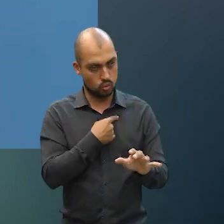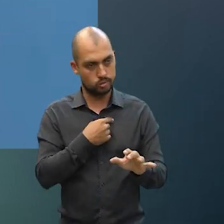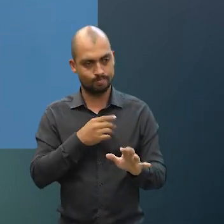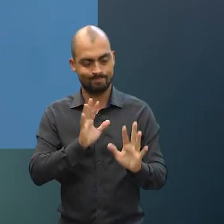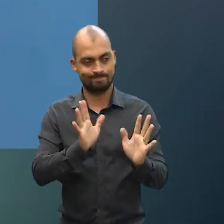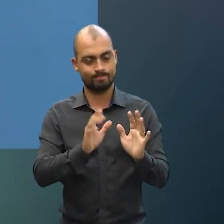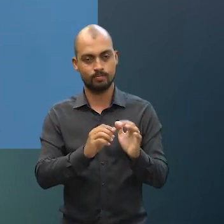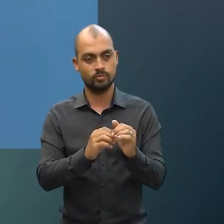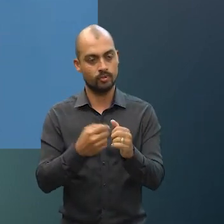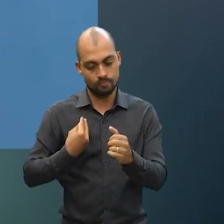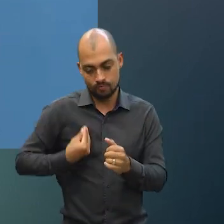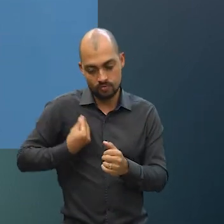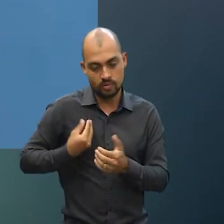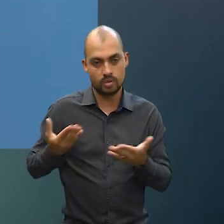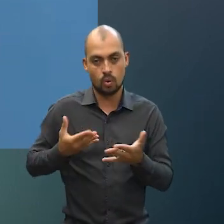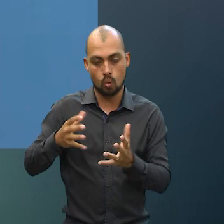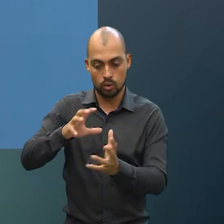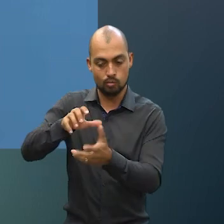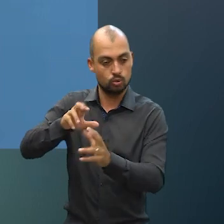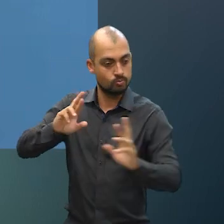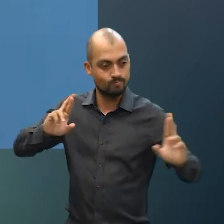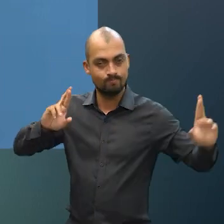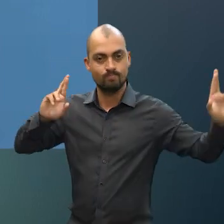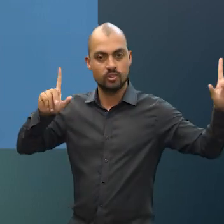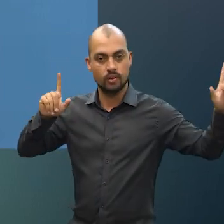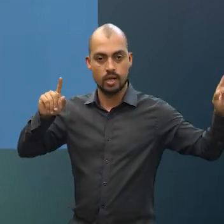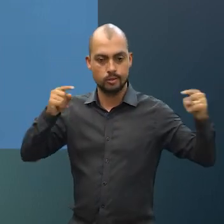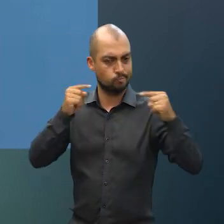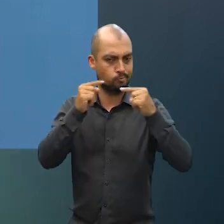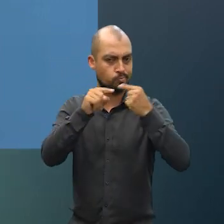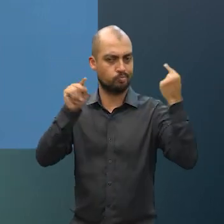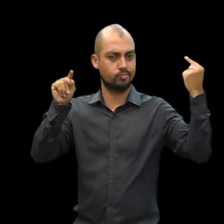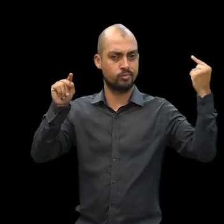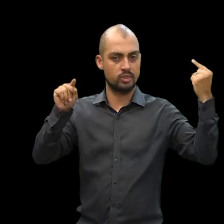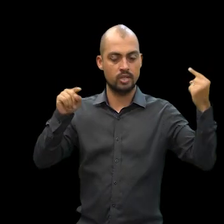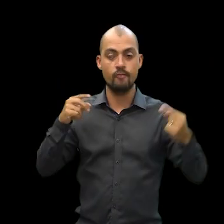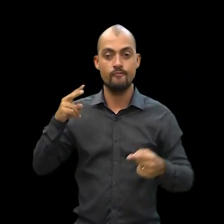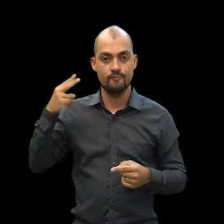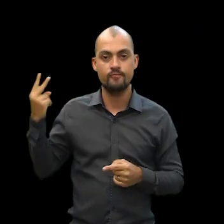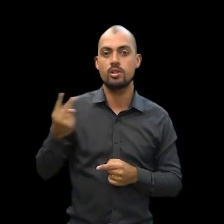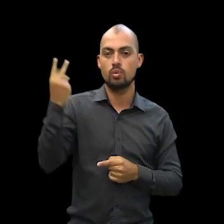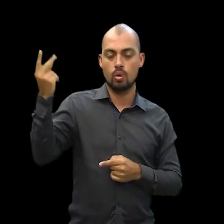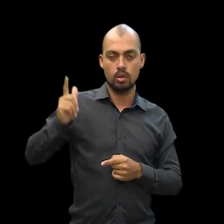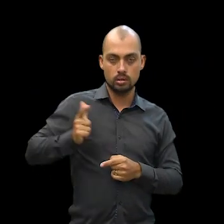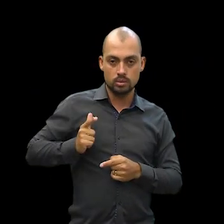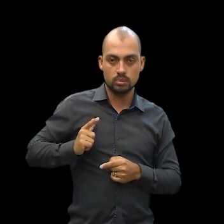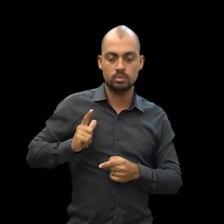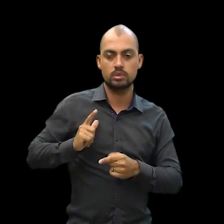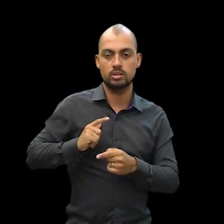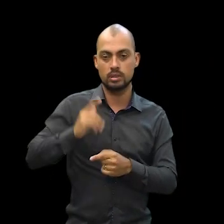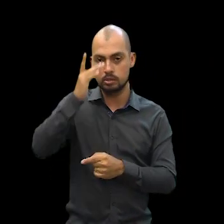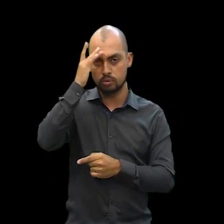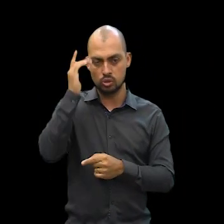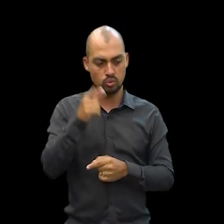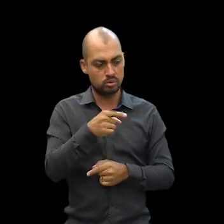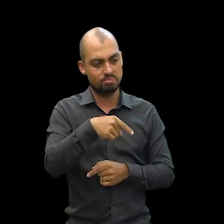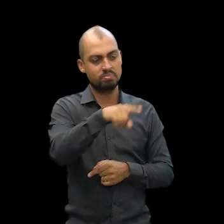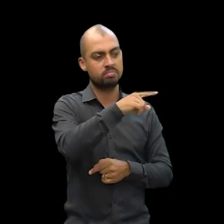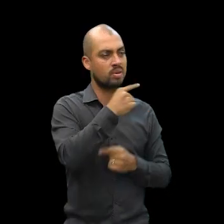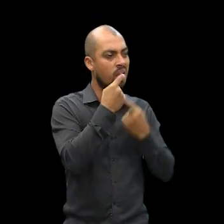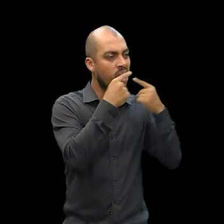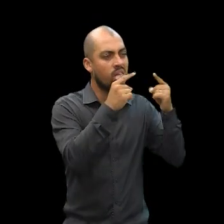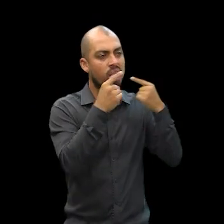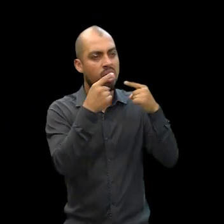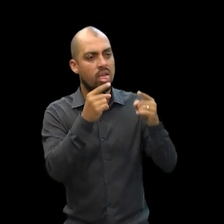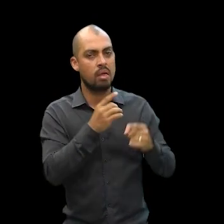estávamos efetivamente vivendo um mundo diferente. Nós estávamos conquistando vitórias enquanto muita gente estava parada, reclamando ou